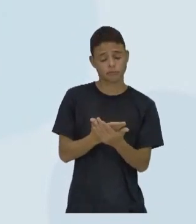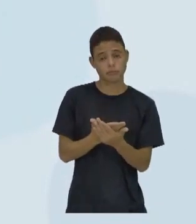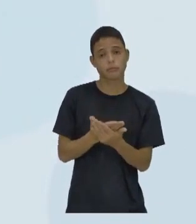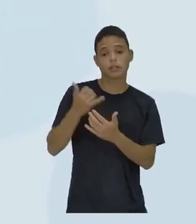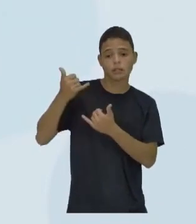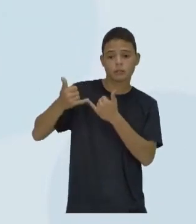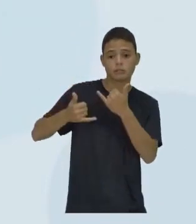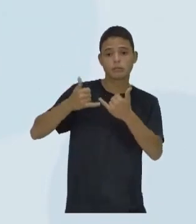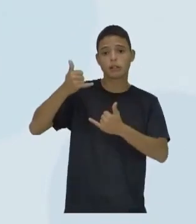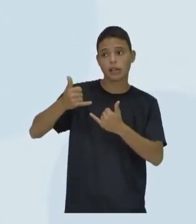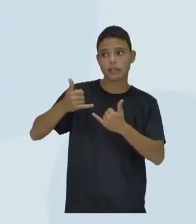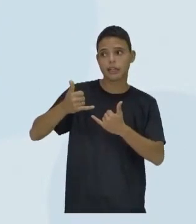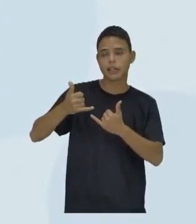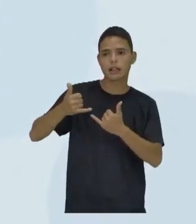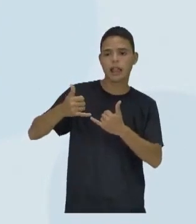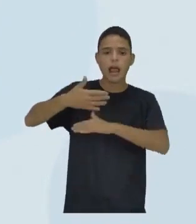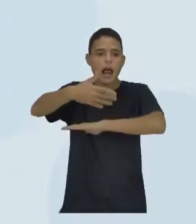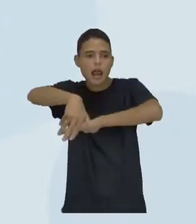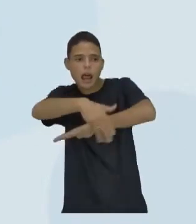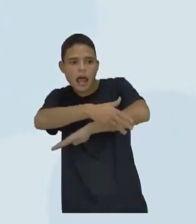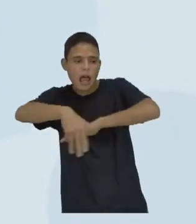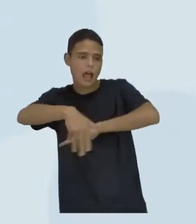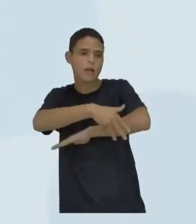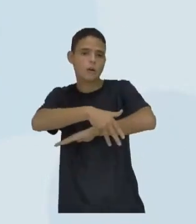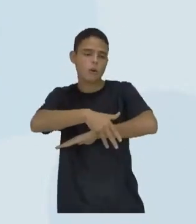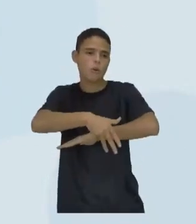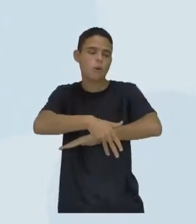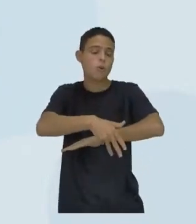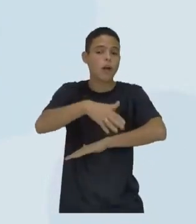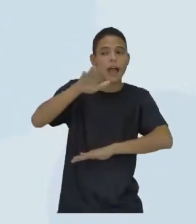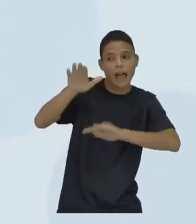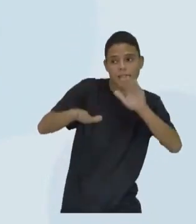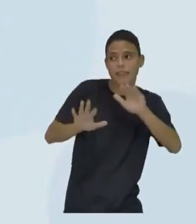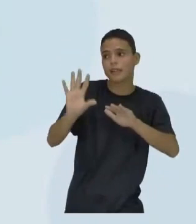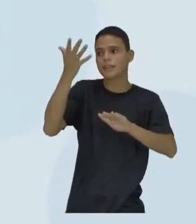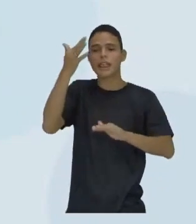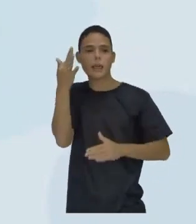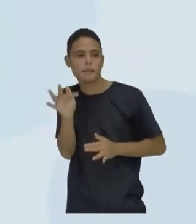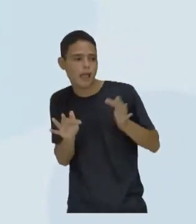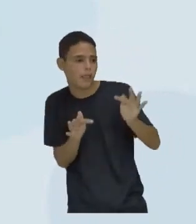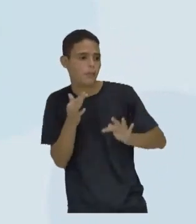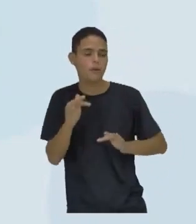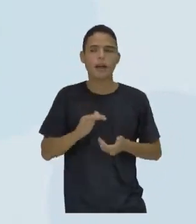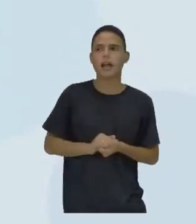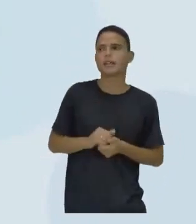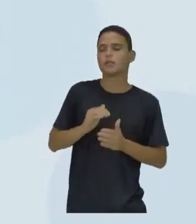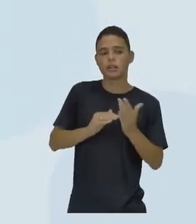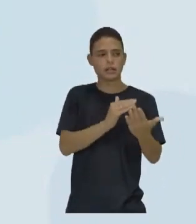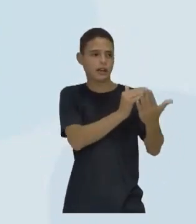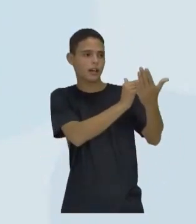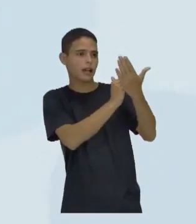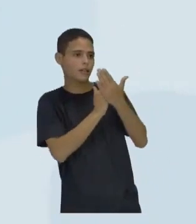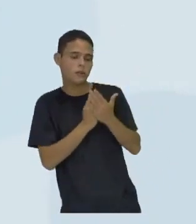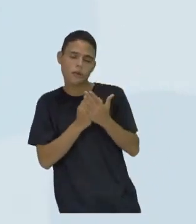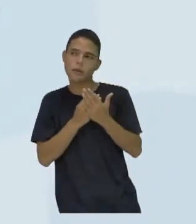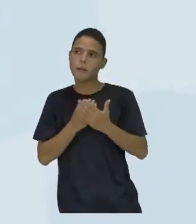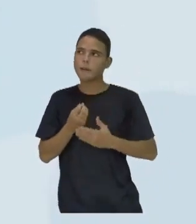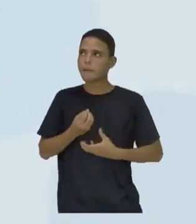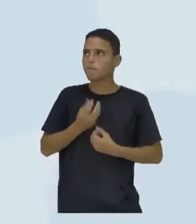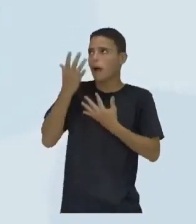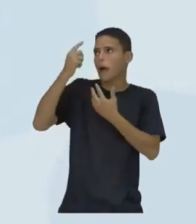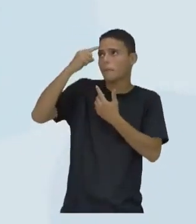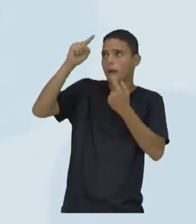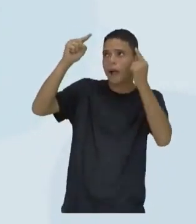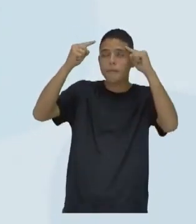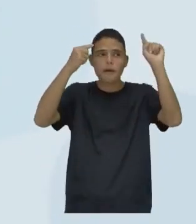nos sujamos e ralamos o joelho na árvore ajuda a desenvolver a criatividade, o senso de autonomia e de